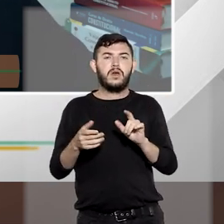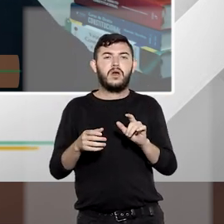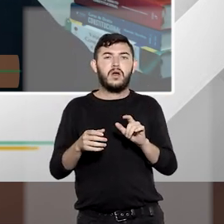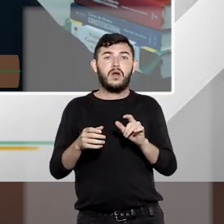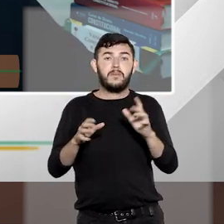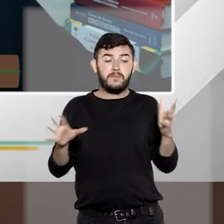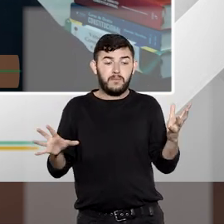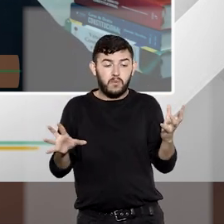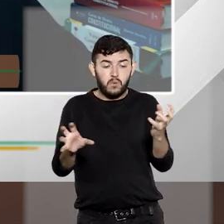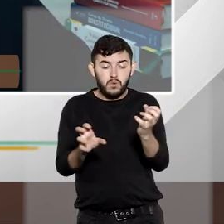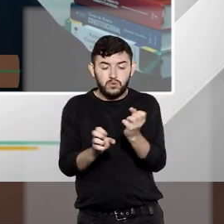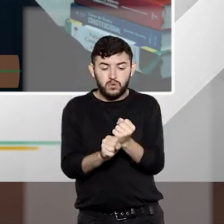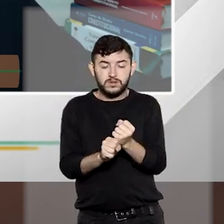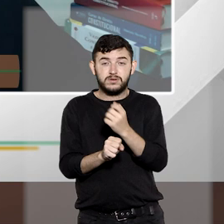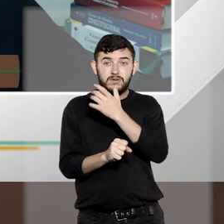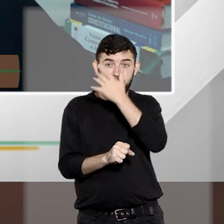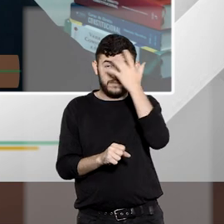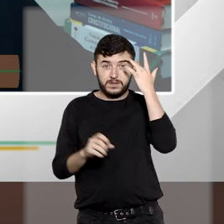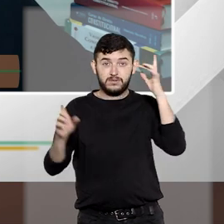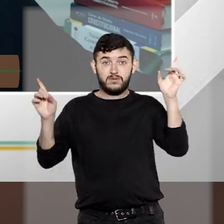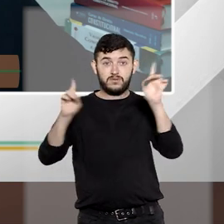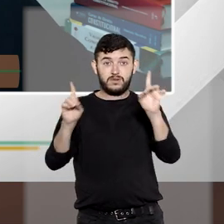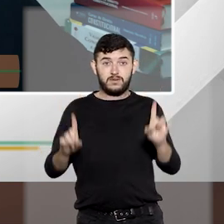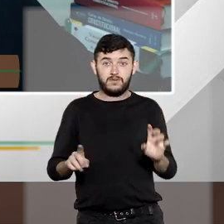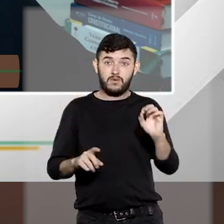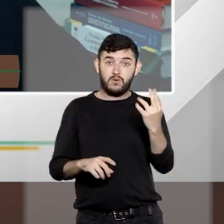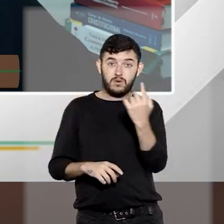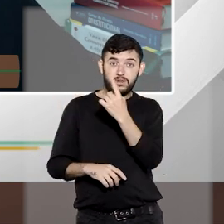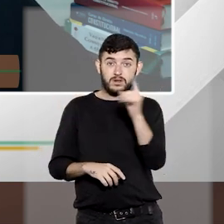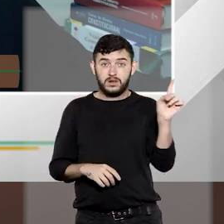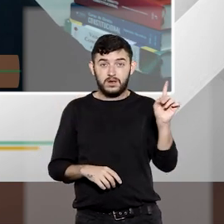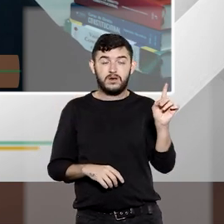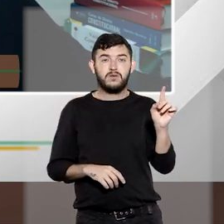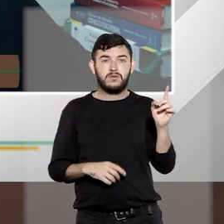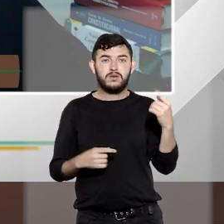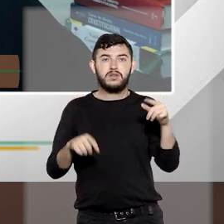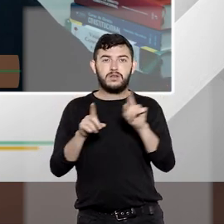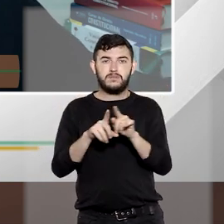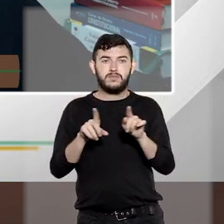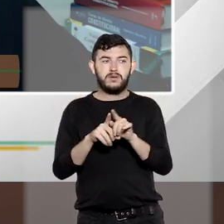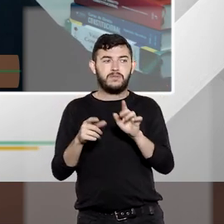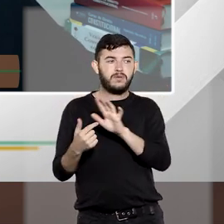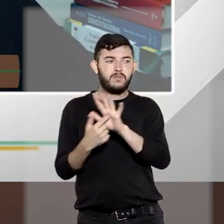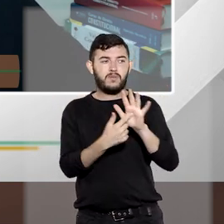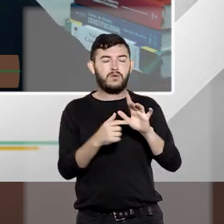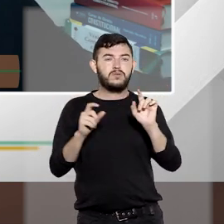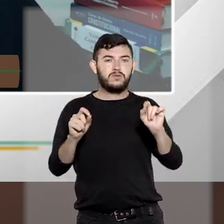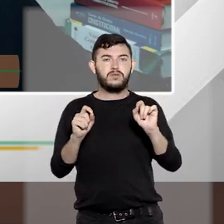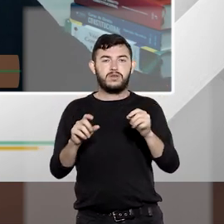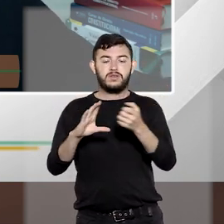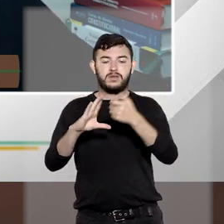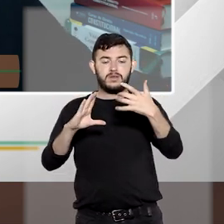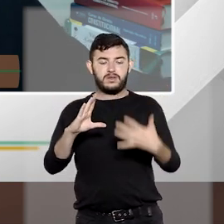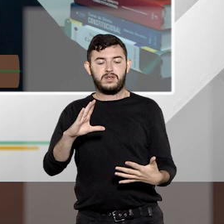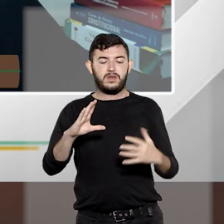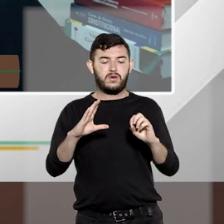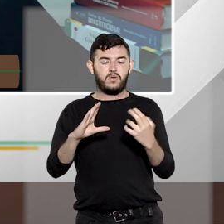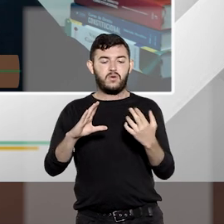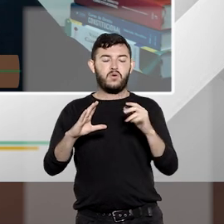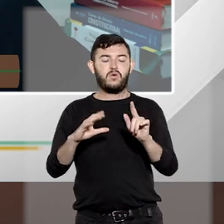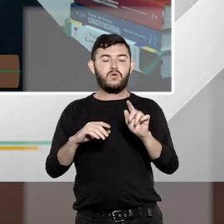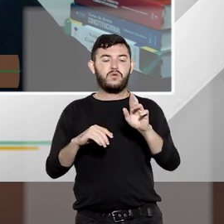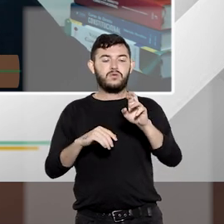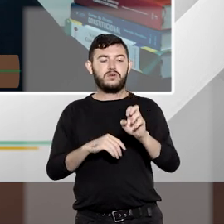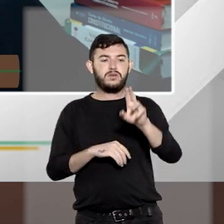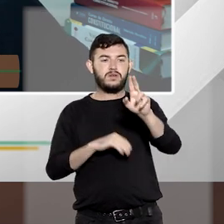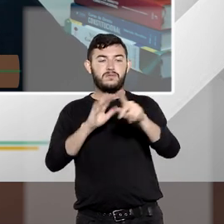aquela pessoa de fato ela é pessoa com deficiência ou não, bem como para definir o grau da deficiência. Então, é através de uma perícia